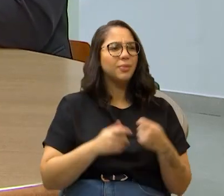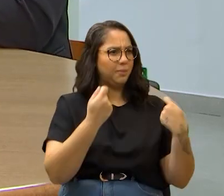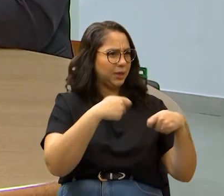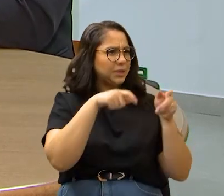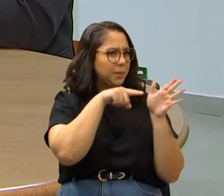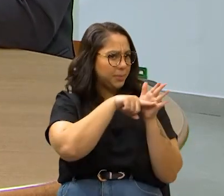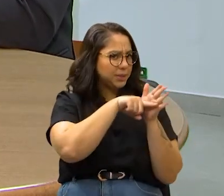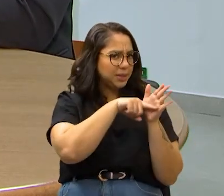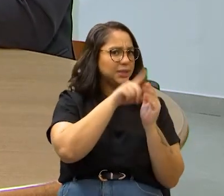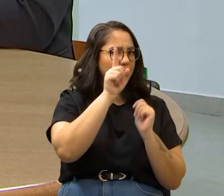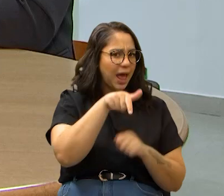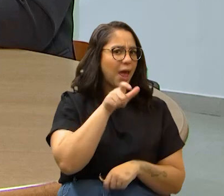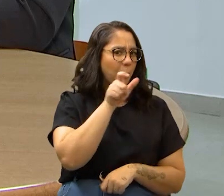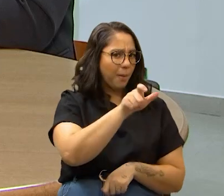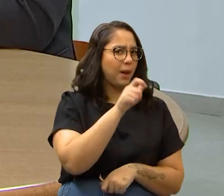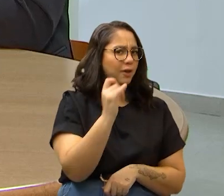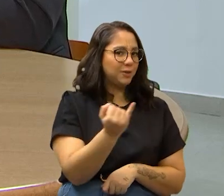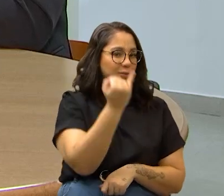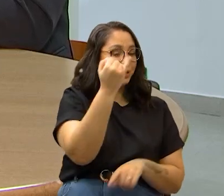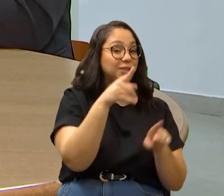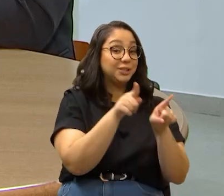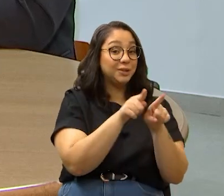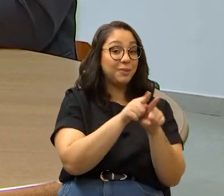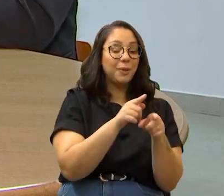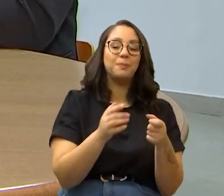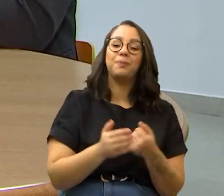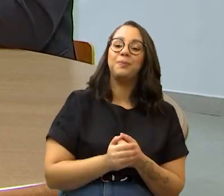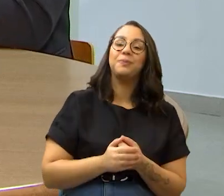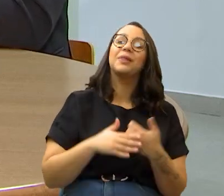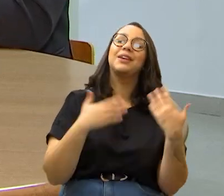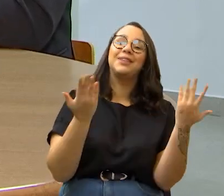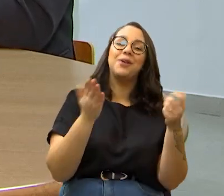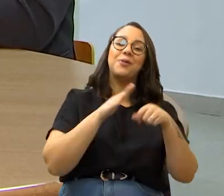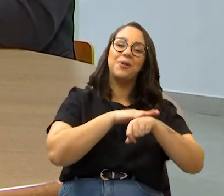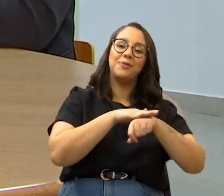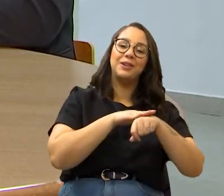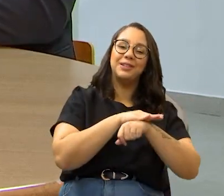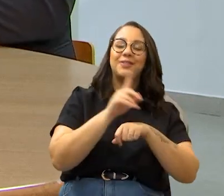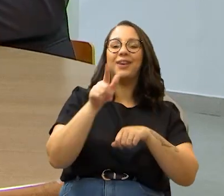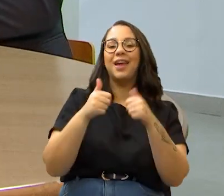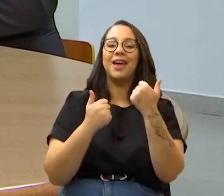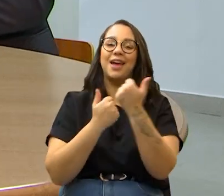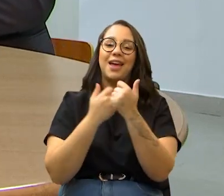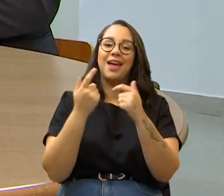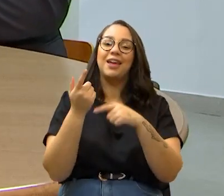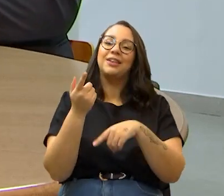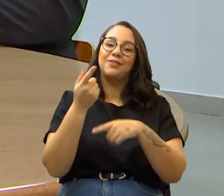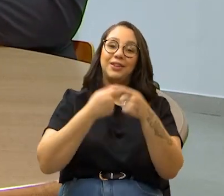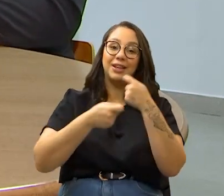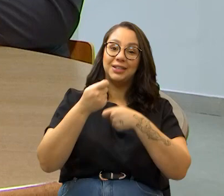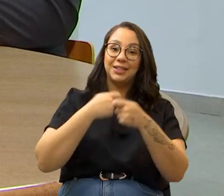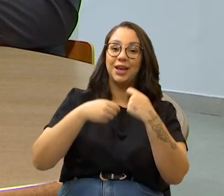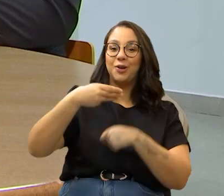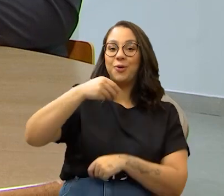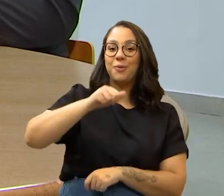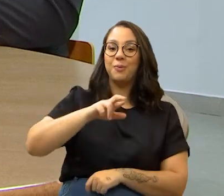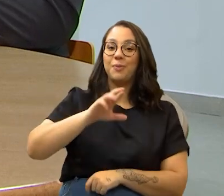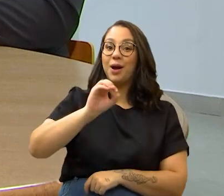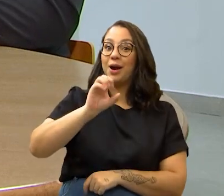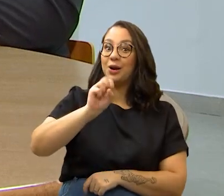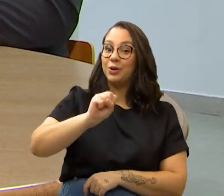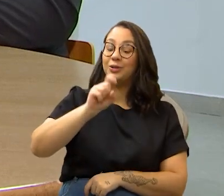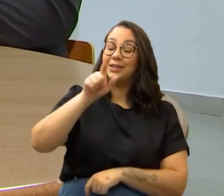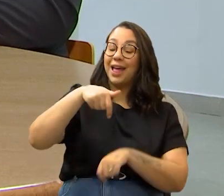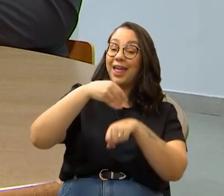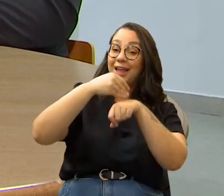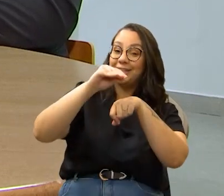ambos. Pesquisar, né? Essa palavra também é importante aqui. A gente conversou com o assessor financeiro Marcos Griebler,